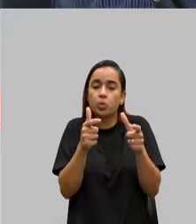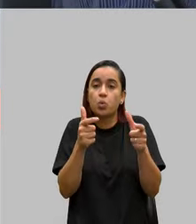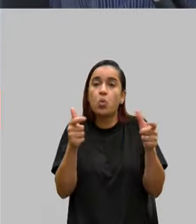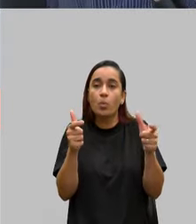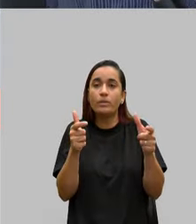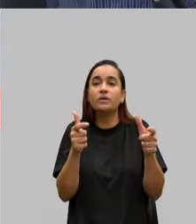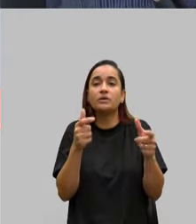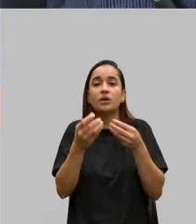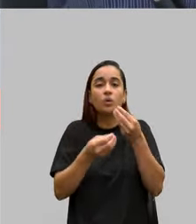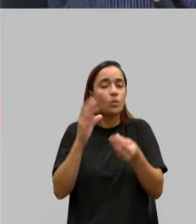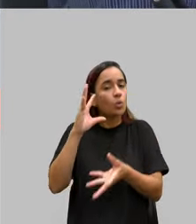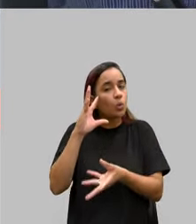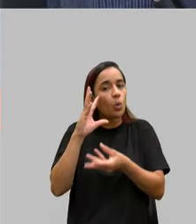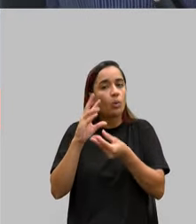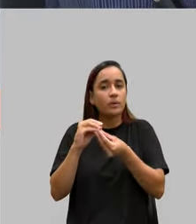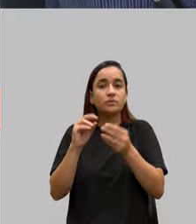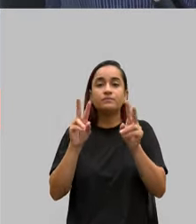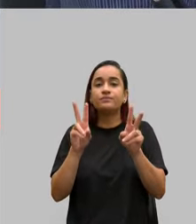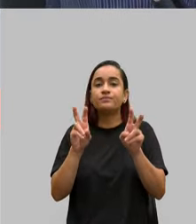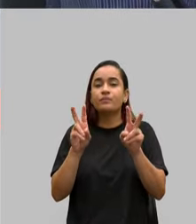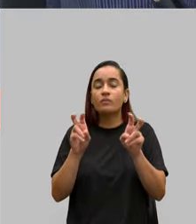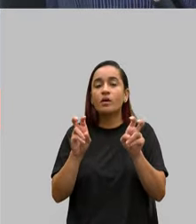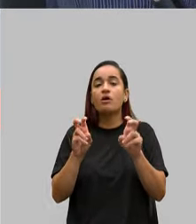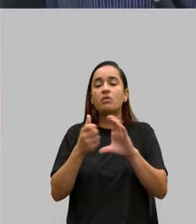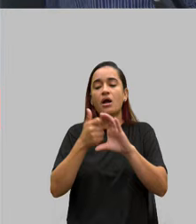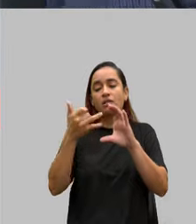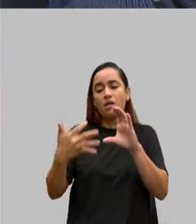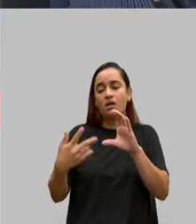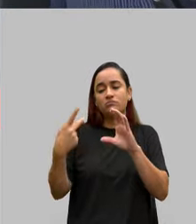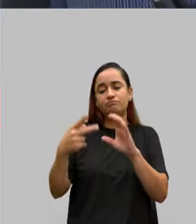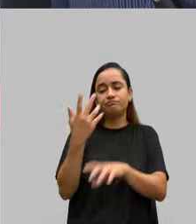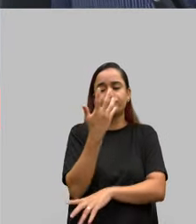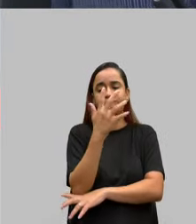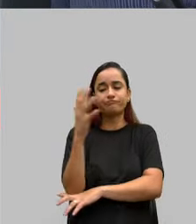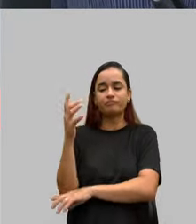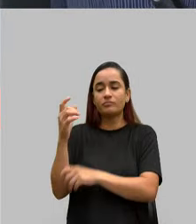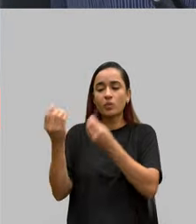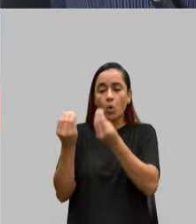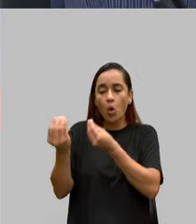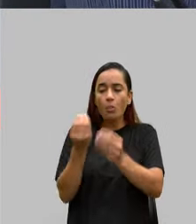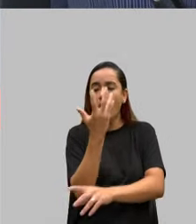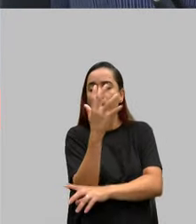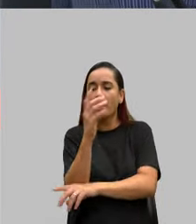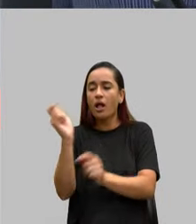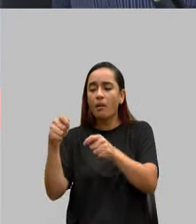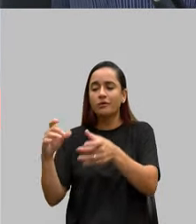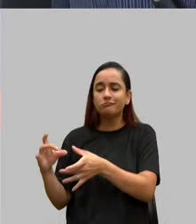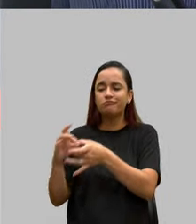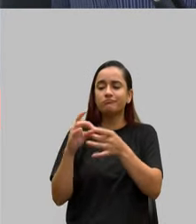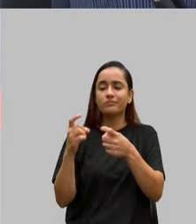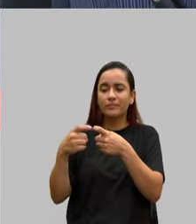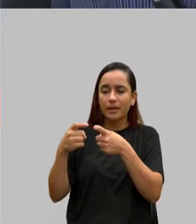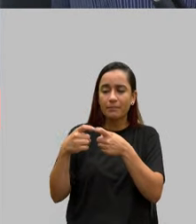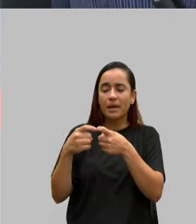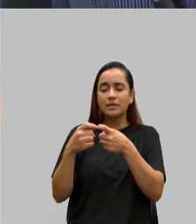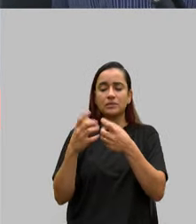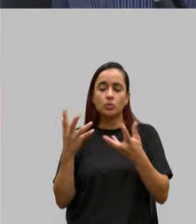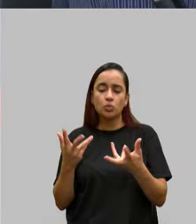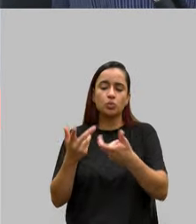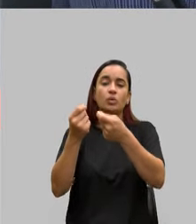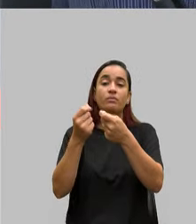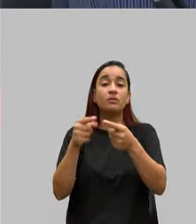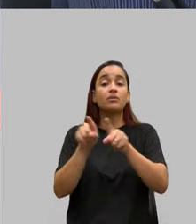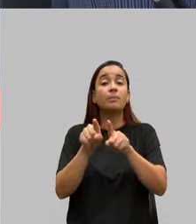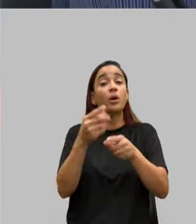entendimento sobre os aspectos da plantas os aspectos medicinais da planta e o quanto é importante debater na